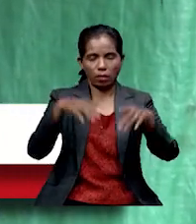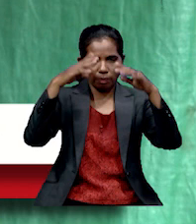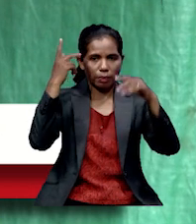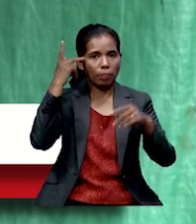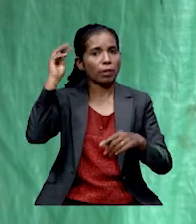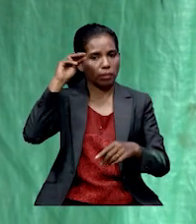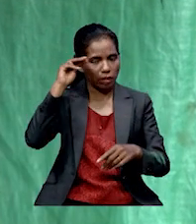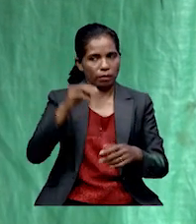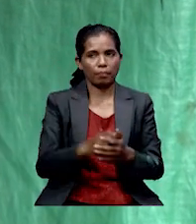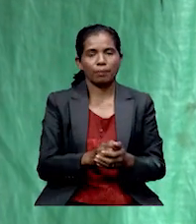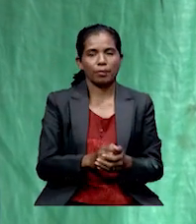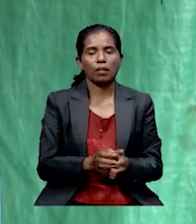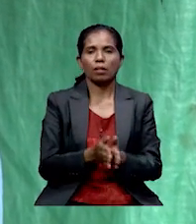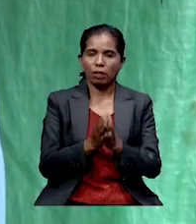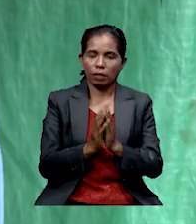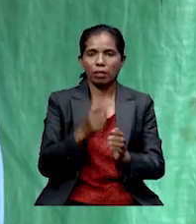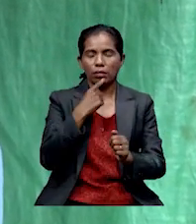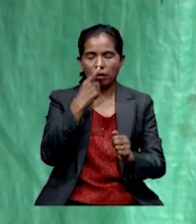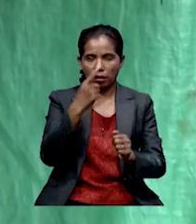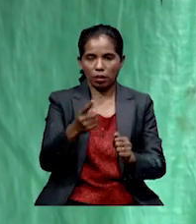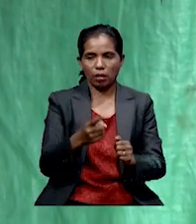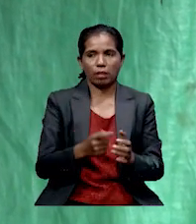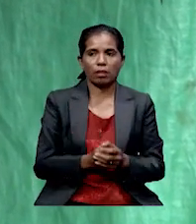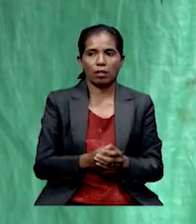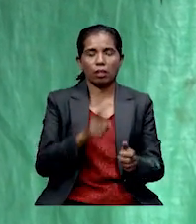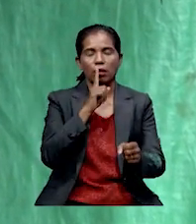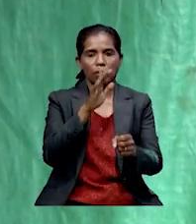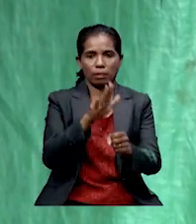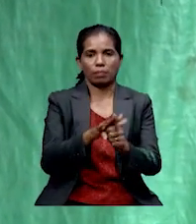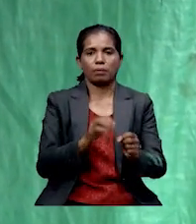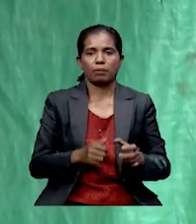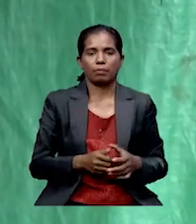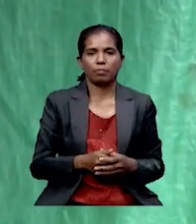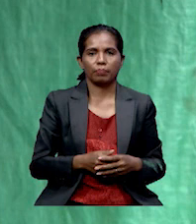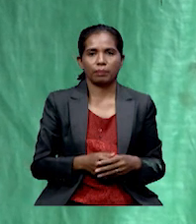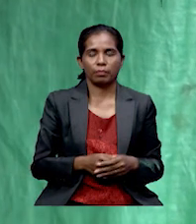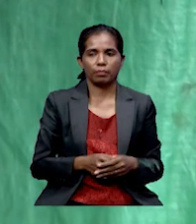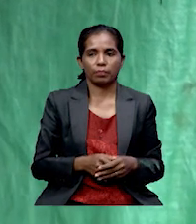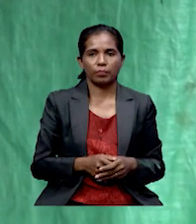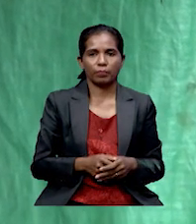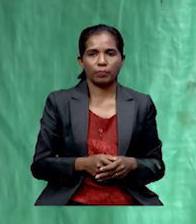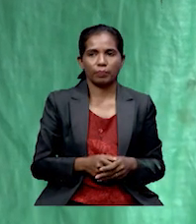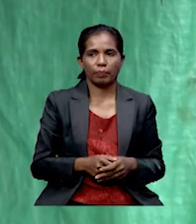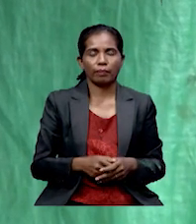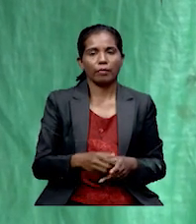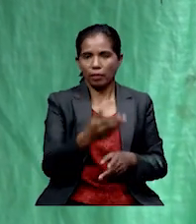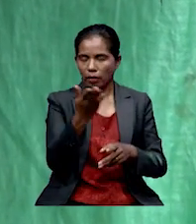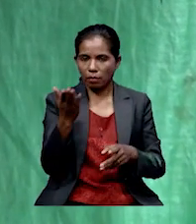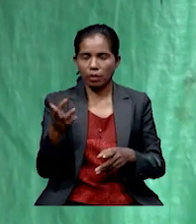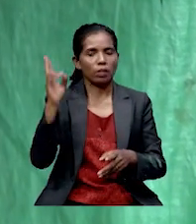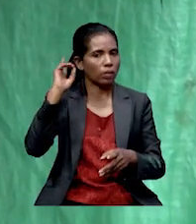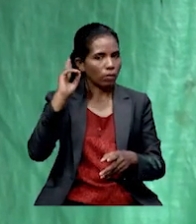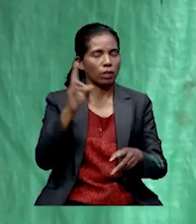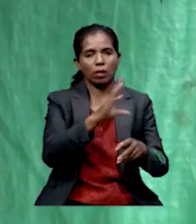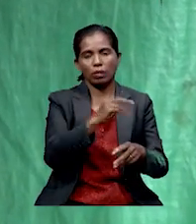Mere, mau mestre Ale, corre em dia, nem comitimento, sim, comitimento tem dia. Tem dia, dia. E tá bom, Sira Rona no Haré de